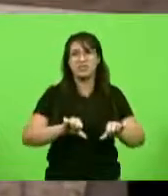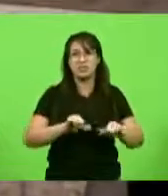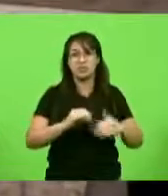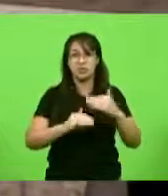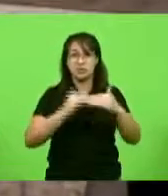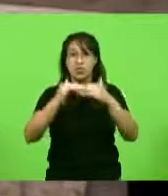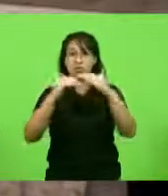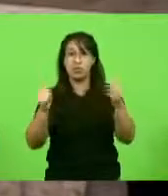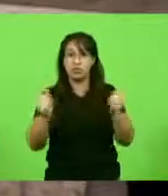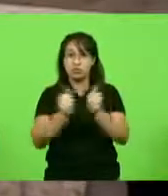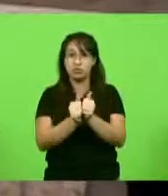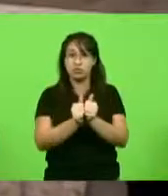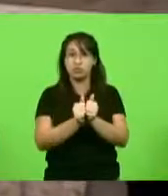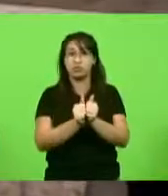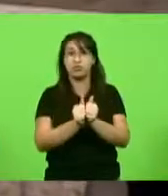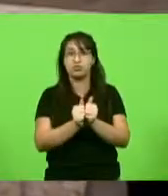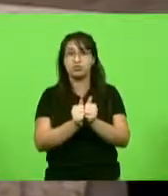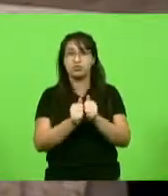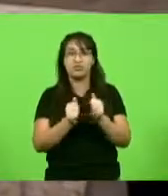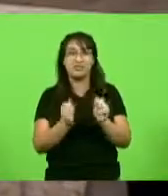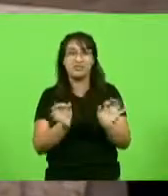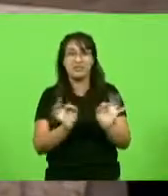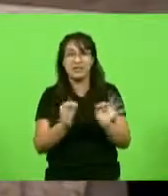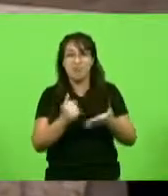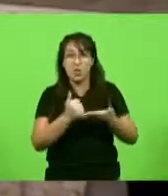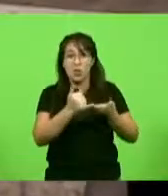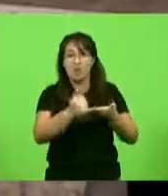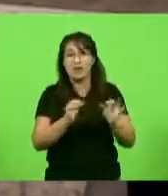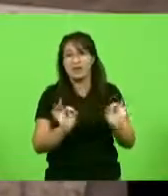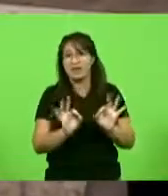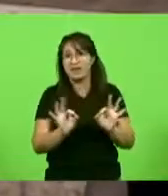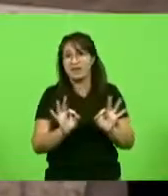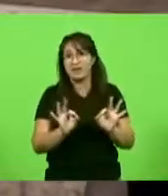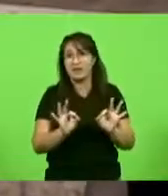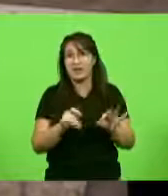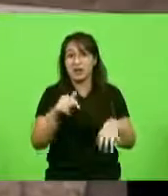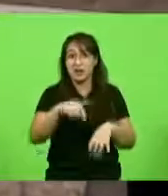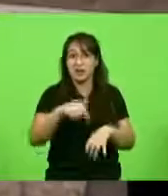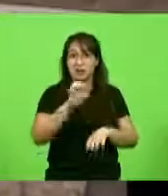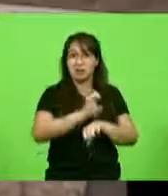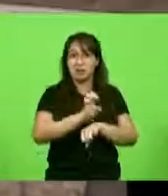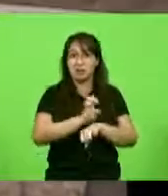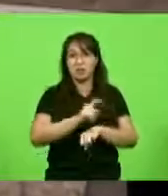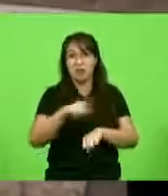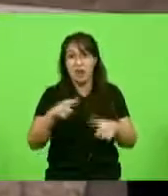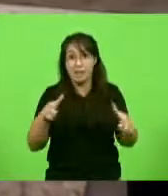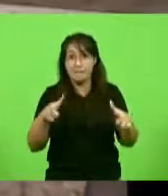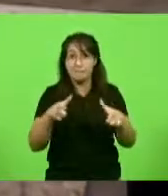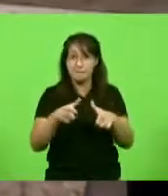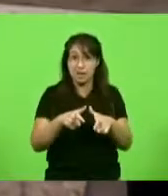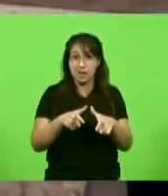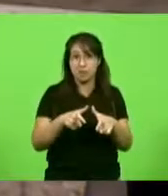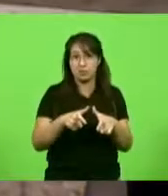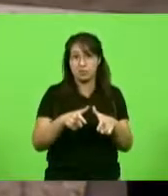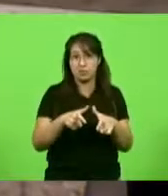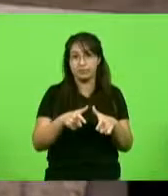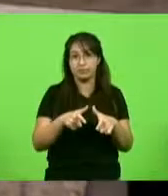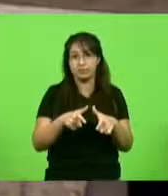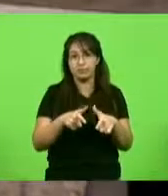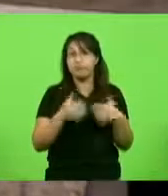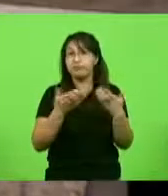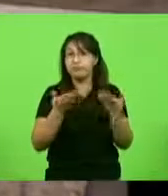da gente trabalhadora de Santa Catarina, de um Estado territorialmente tão pequeno e que é